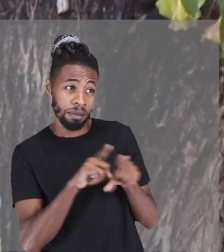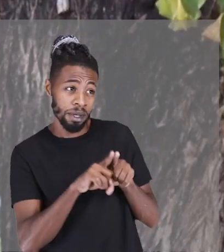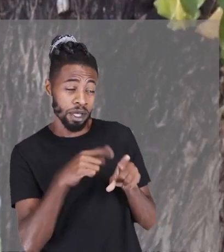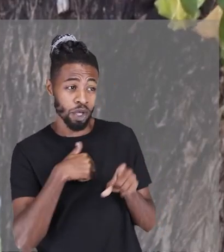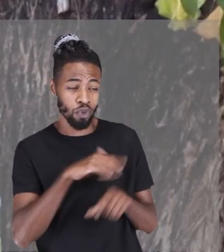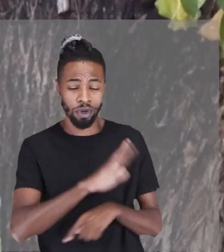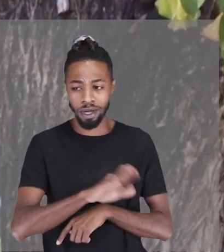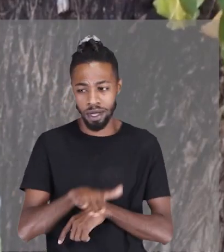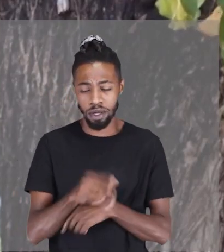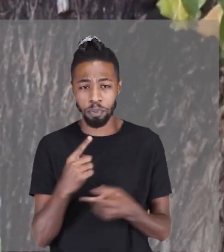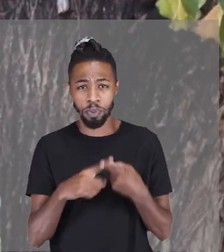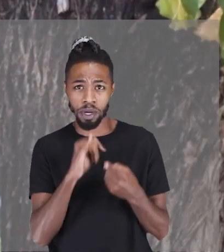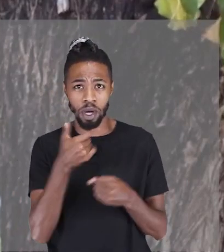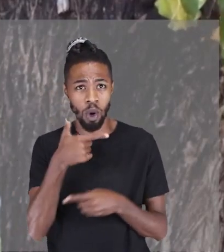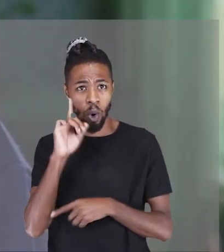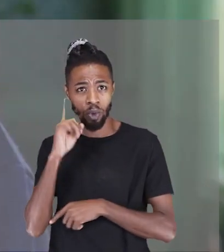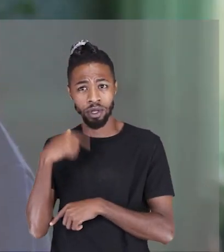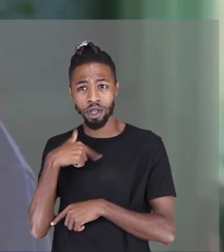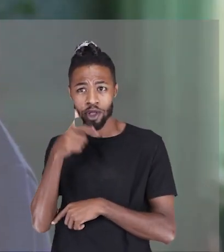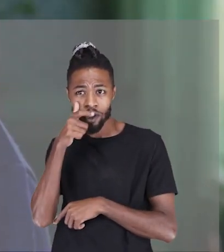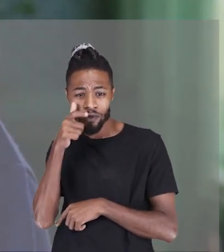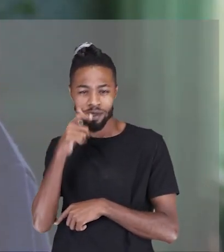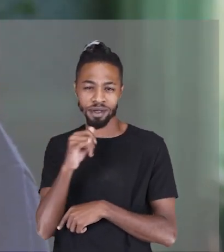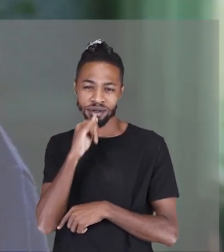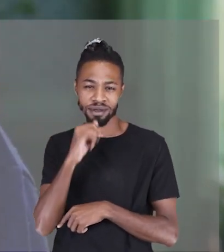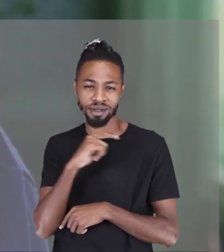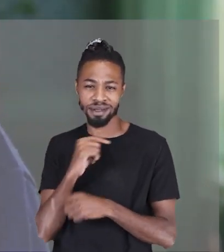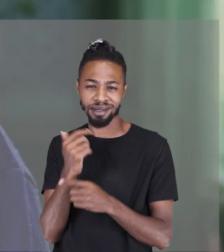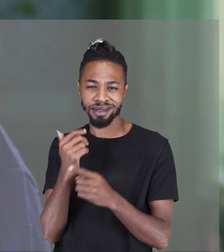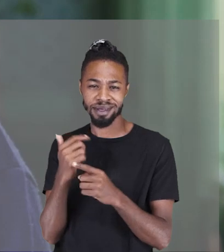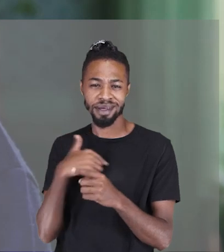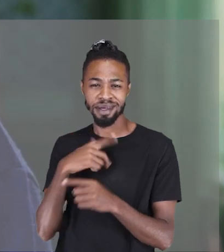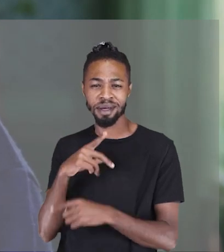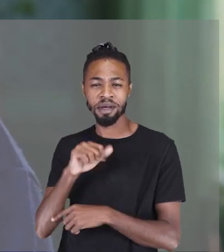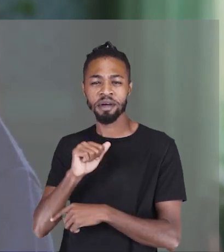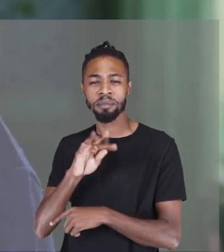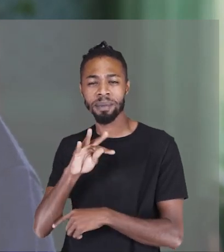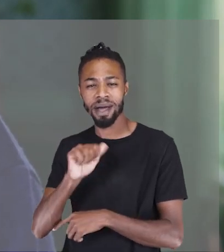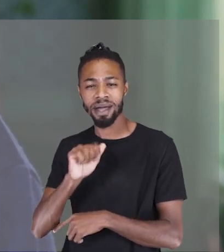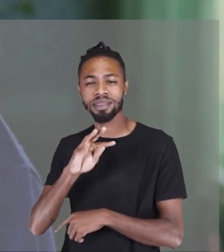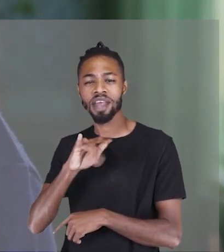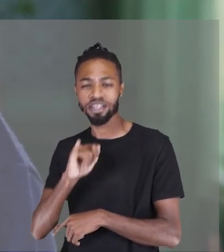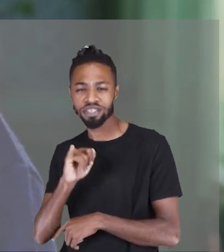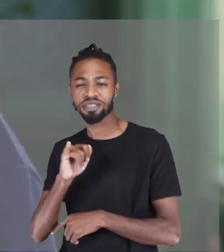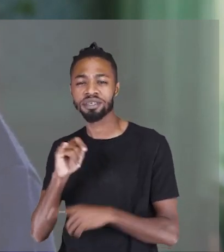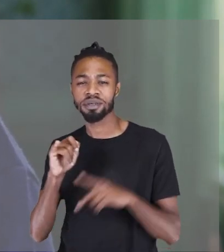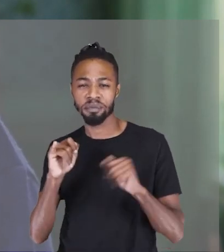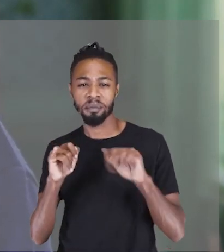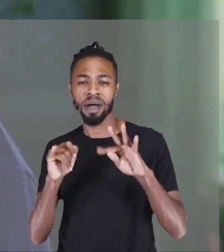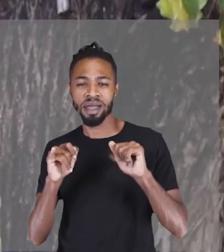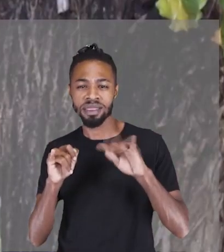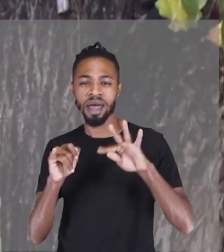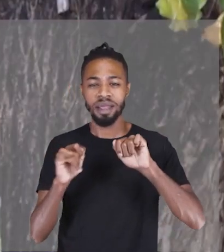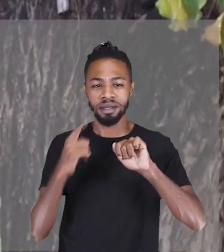adolescente, mas ao mesmo tempo uma criança. Porque ontem eu me vi assistindo Patati Patatá e dançando as músicas